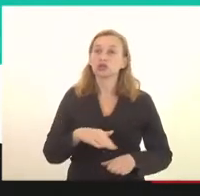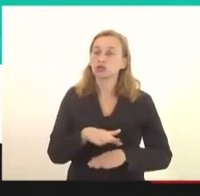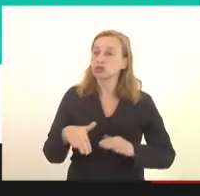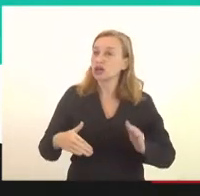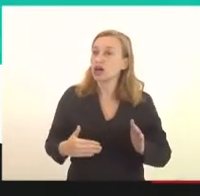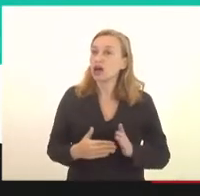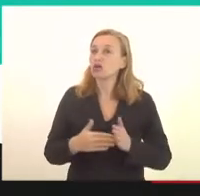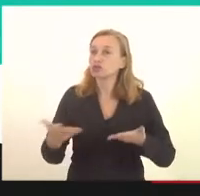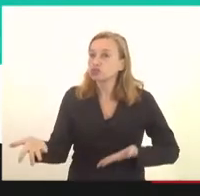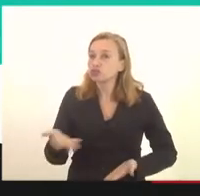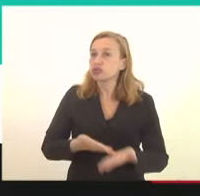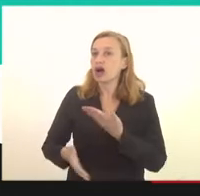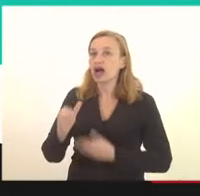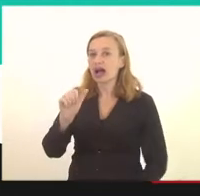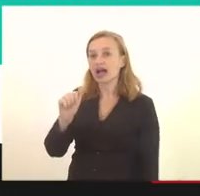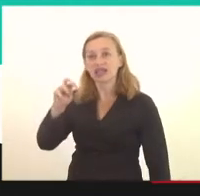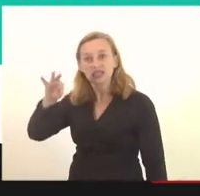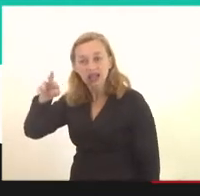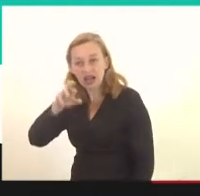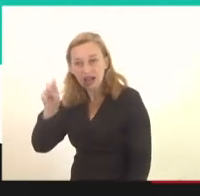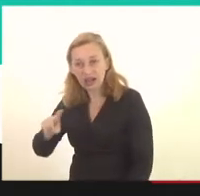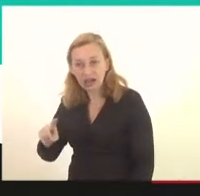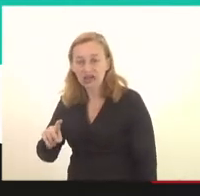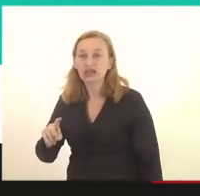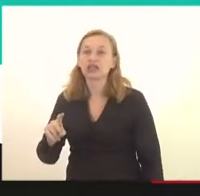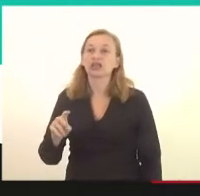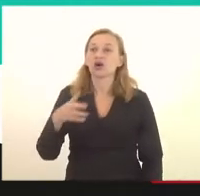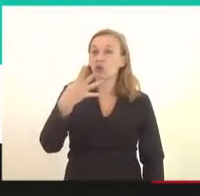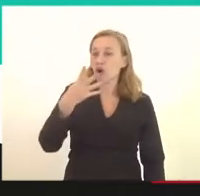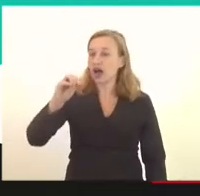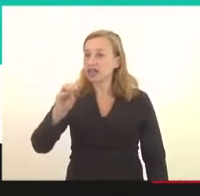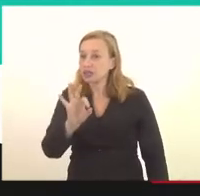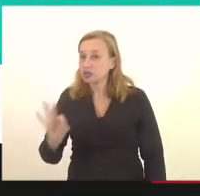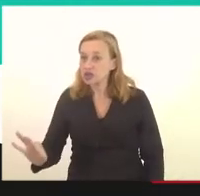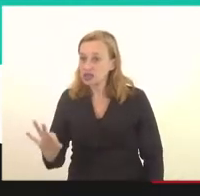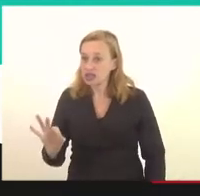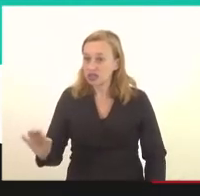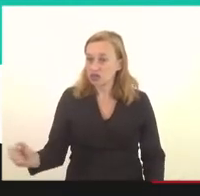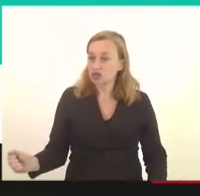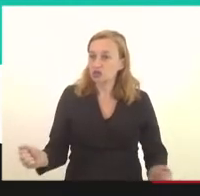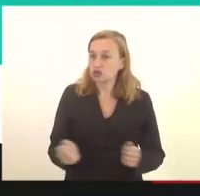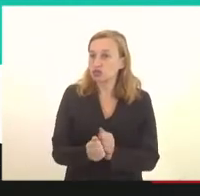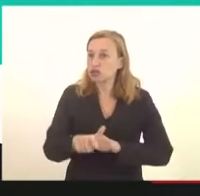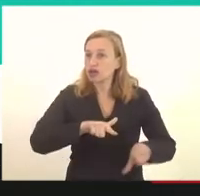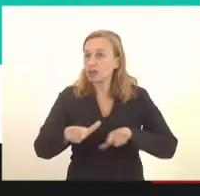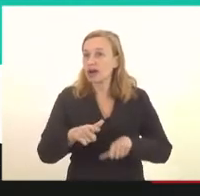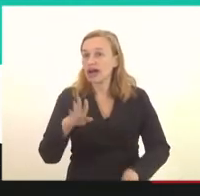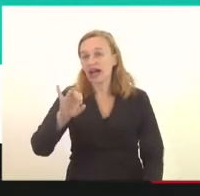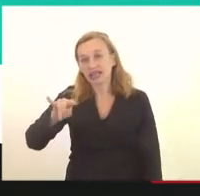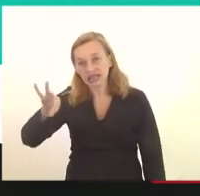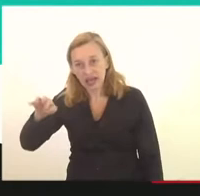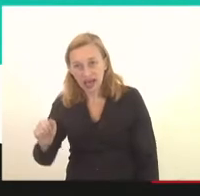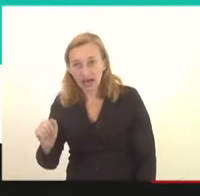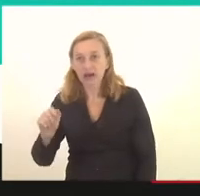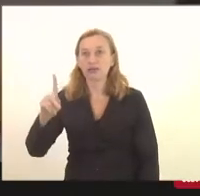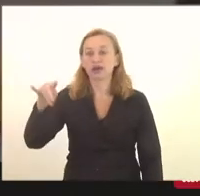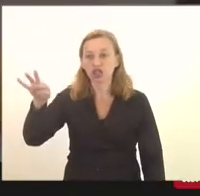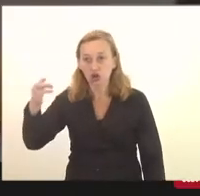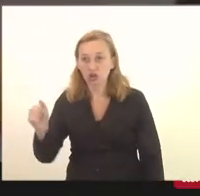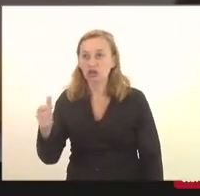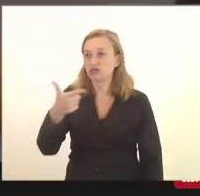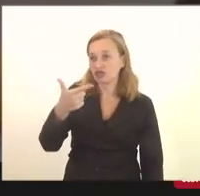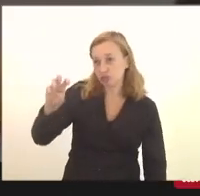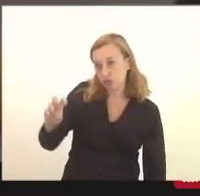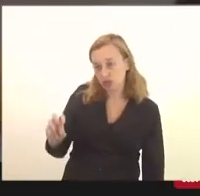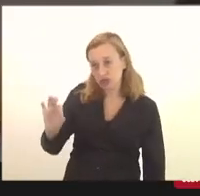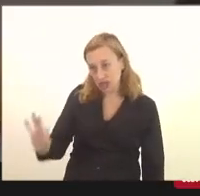parceria com a Qatar. A Total tem 40% de participação, a Qatar tem 40% e a Petronas tem 20% de